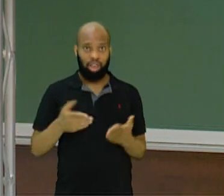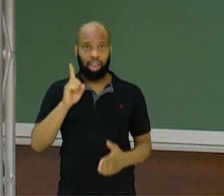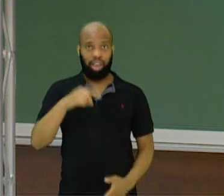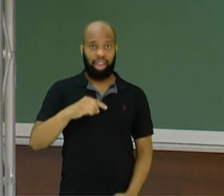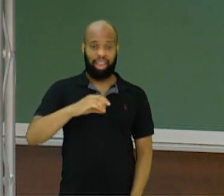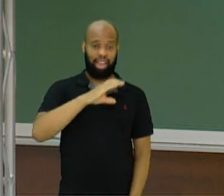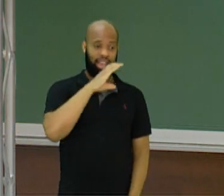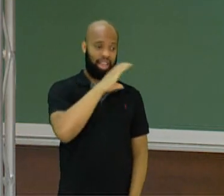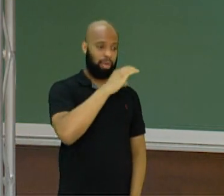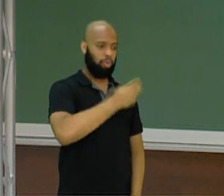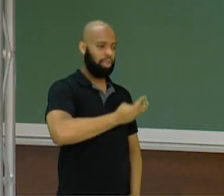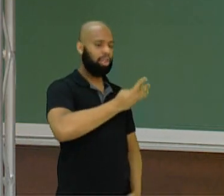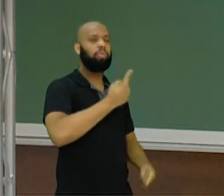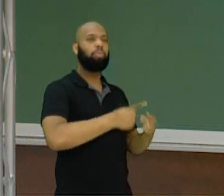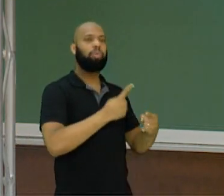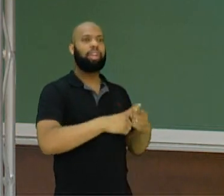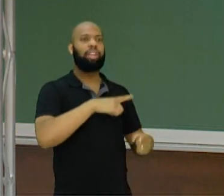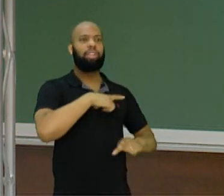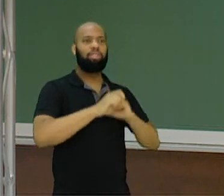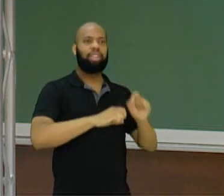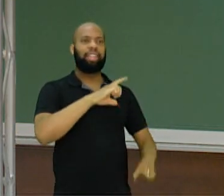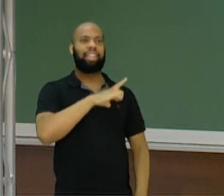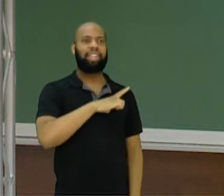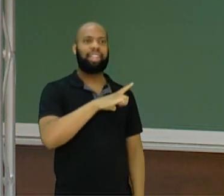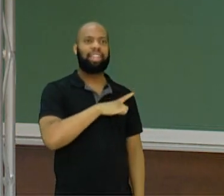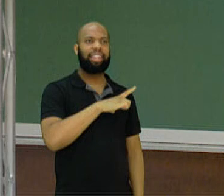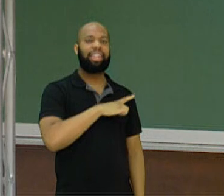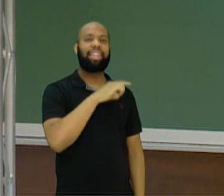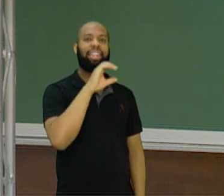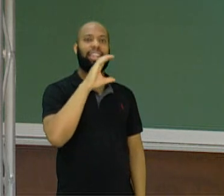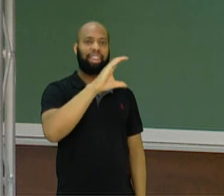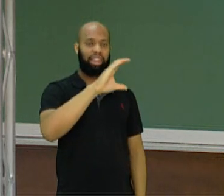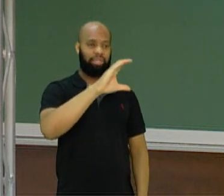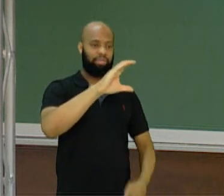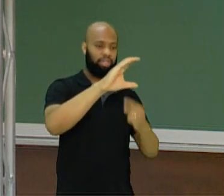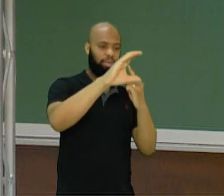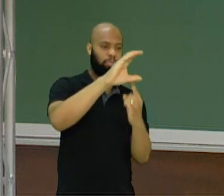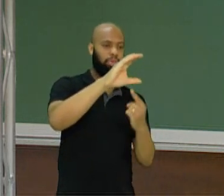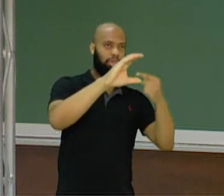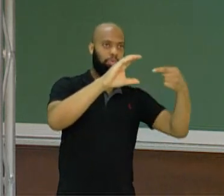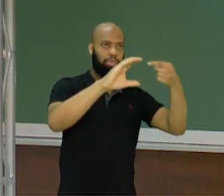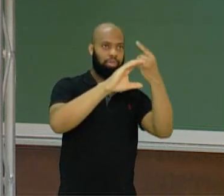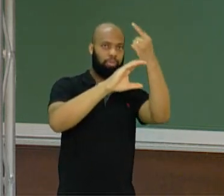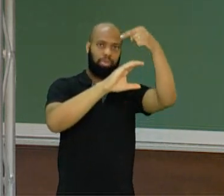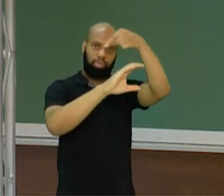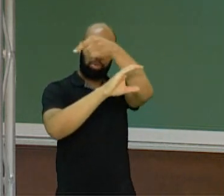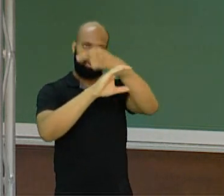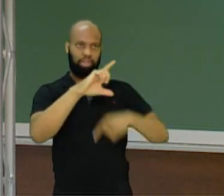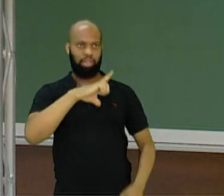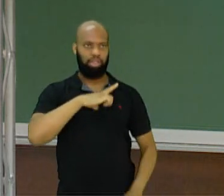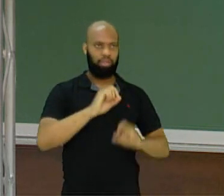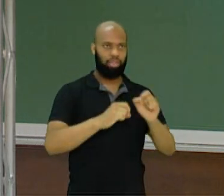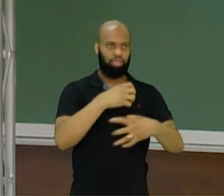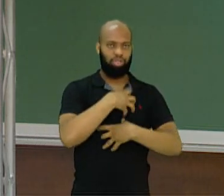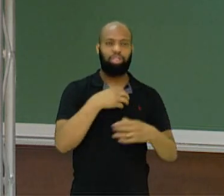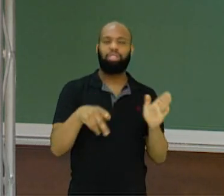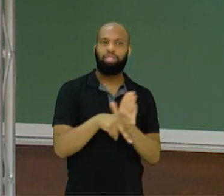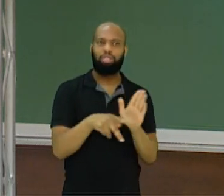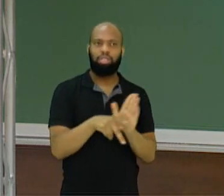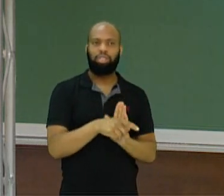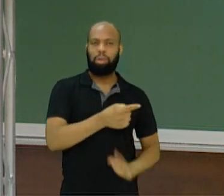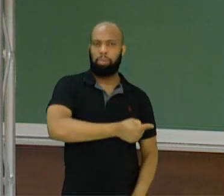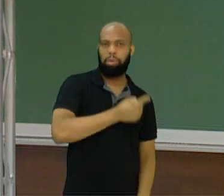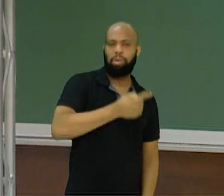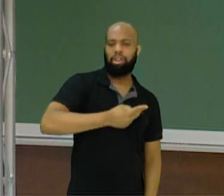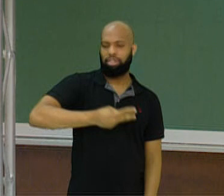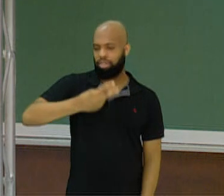terciário. Por que ele é terciário? Ele tem 3 carbonos ligados nele. Lembra que para a classificação de carbonos